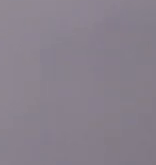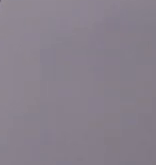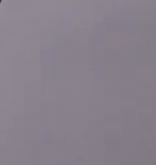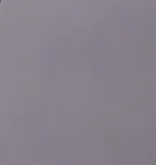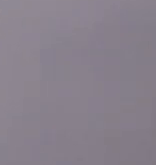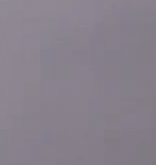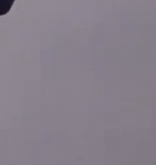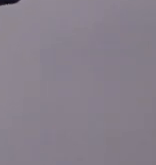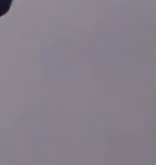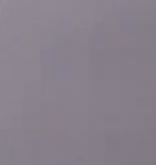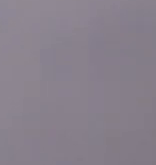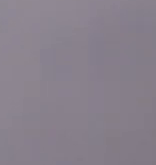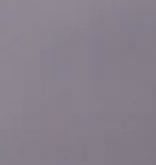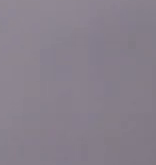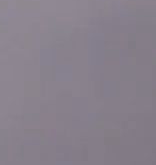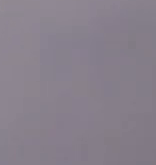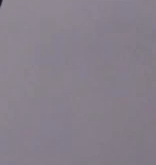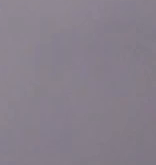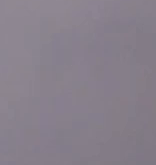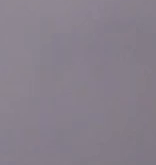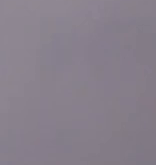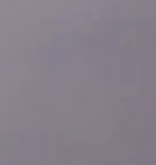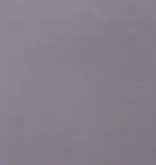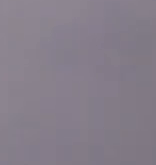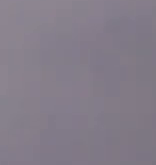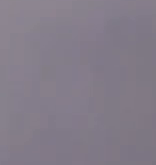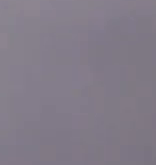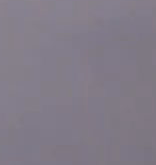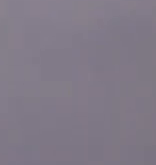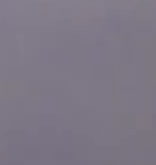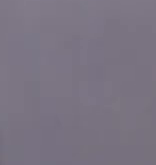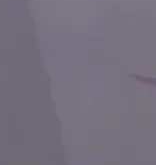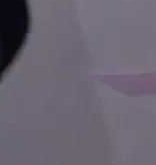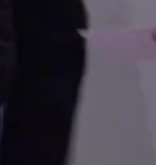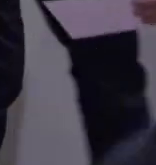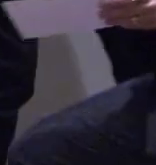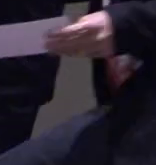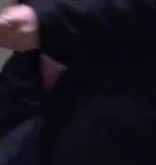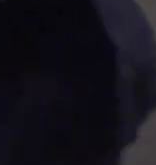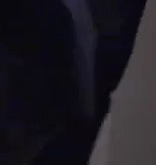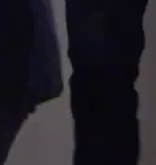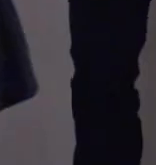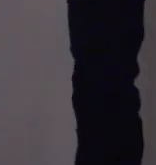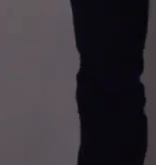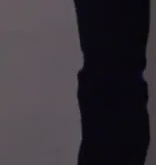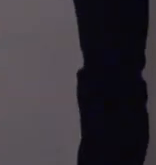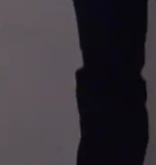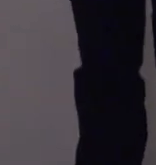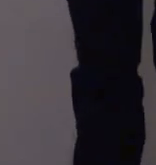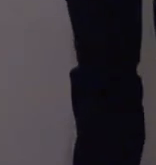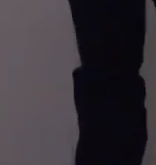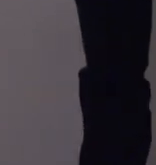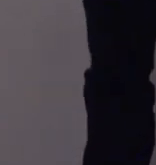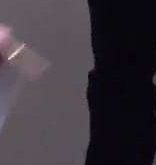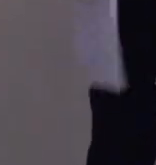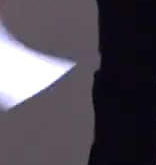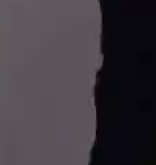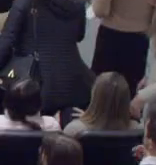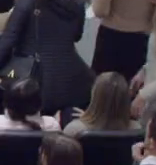do Colegiado Estadual de Gestores Municipais de Assistência Social, o COEGEMAS, senhora Maria Cláudia